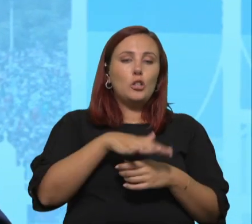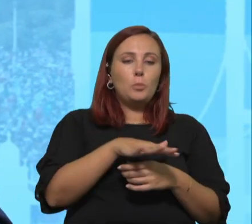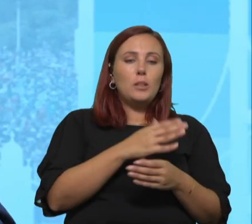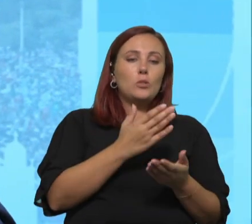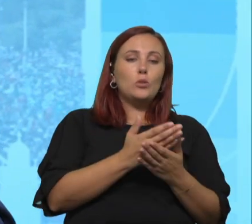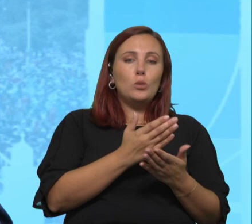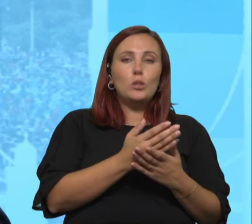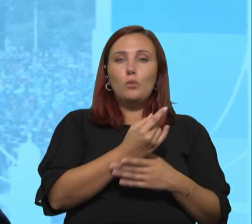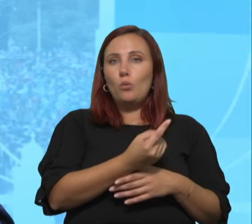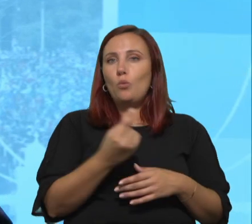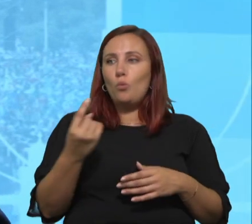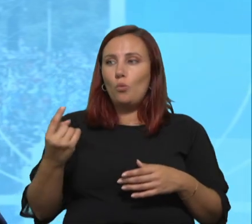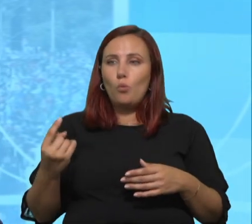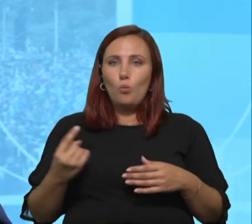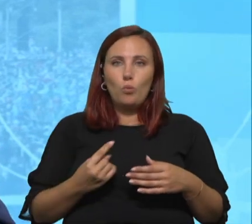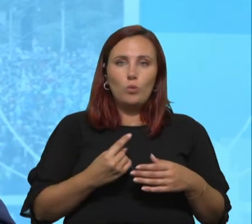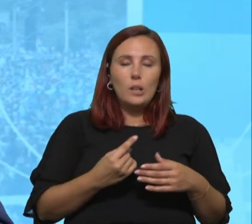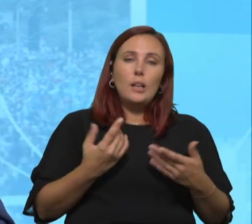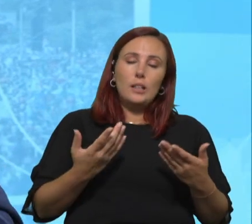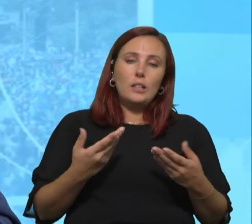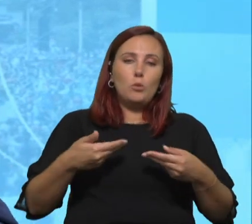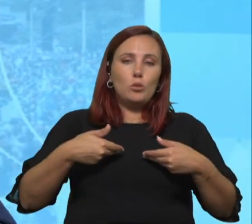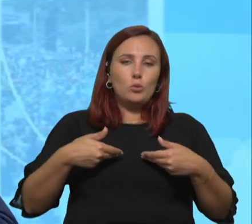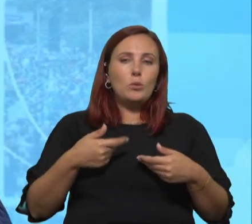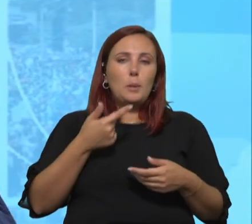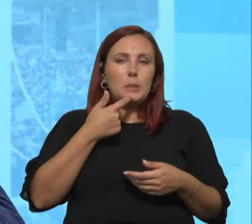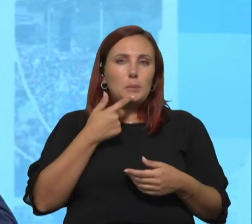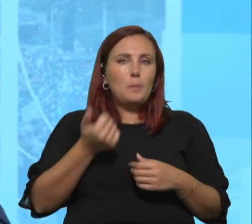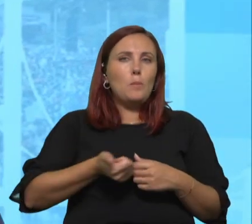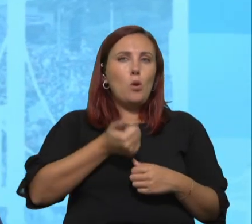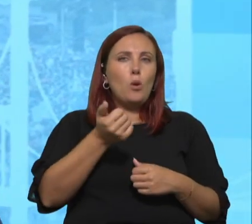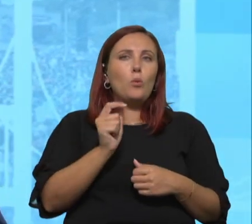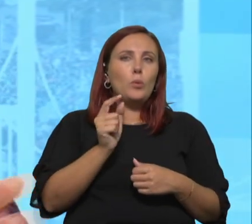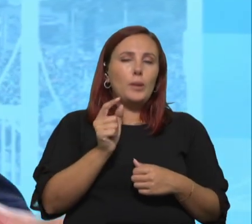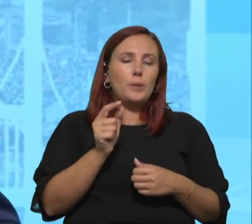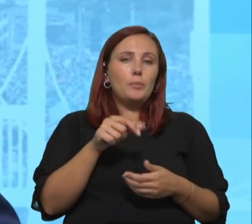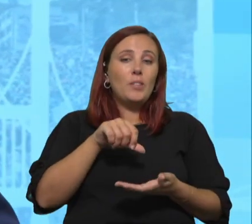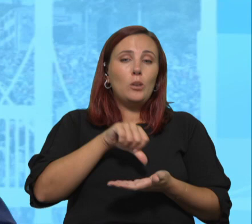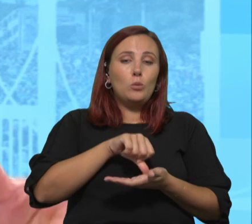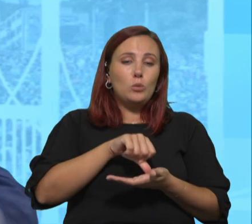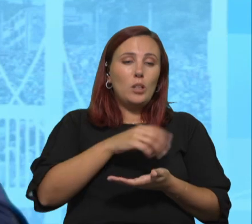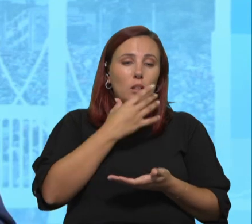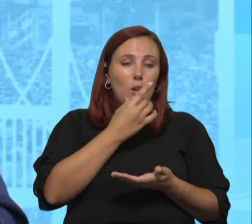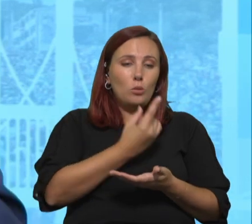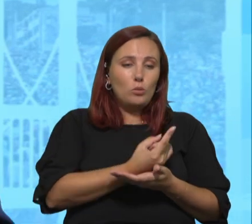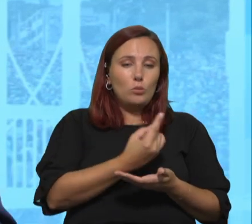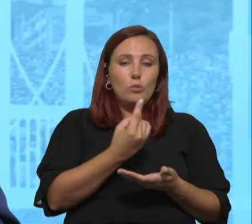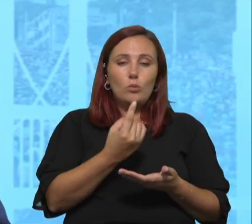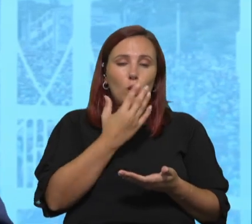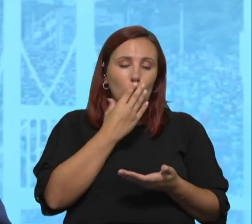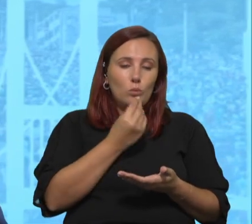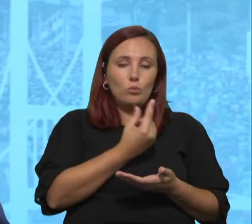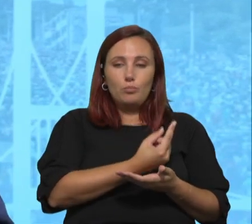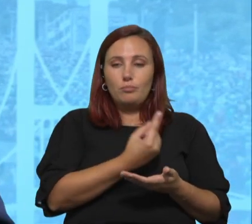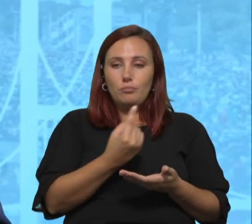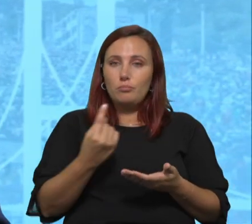educativo, ela ajuda-nos a compreender que é na centralidade de cada aluno, de cada catequizando, que